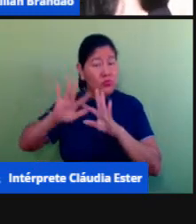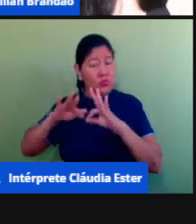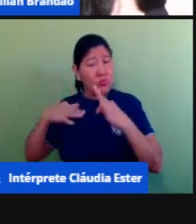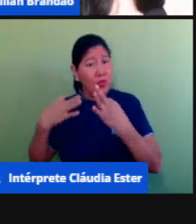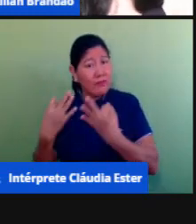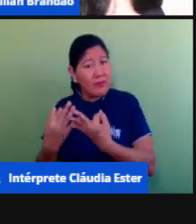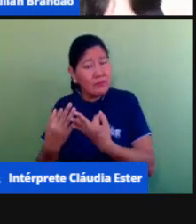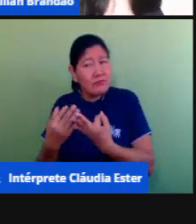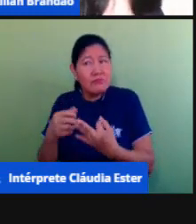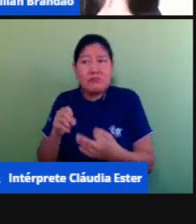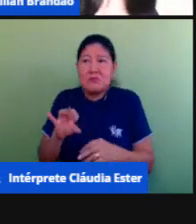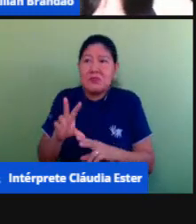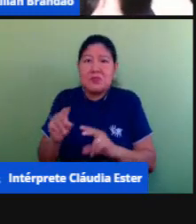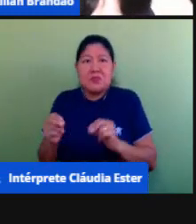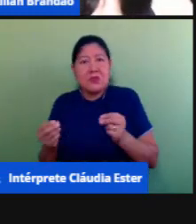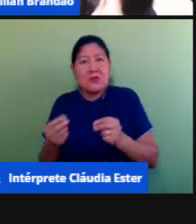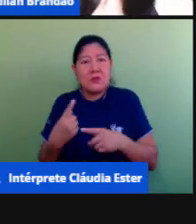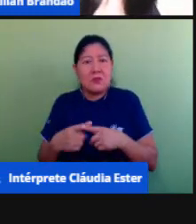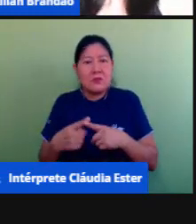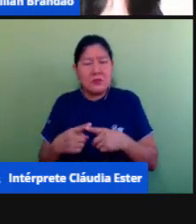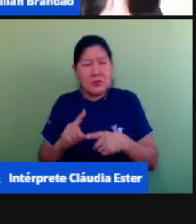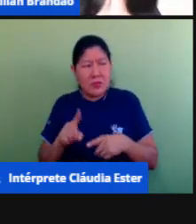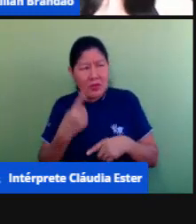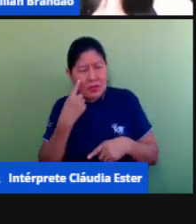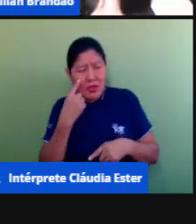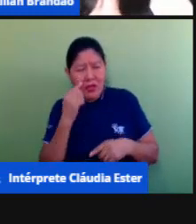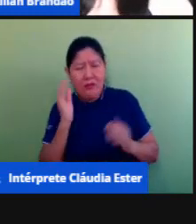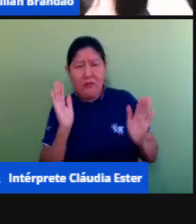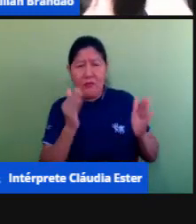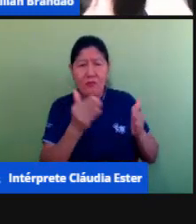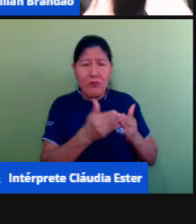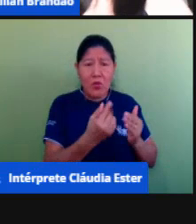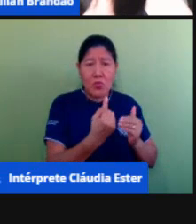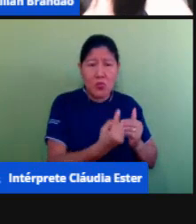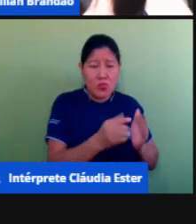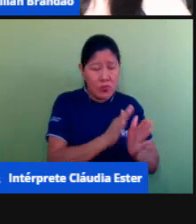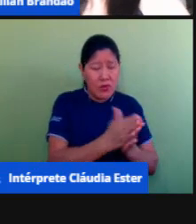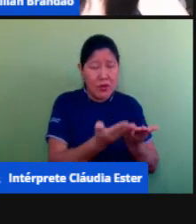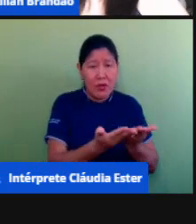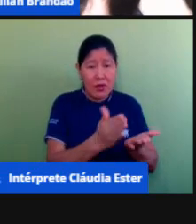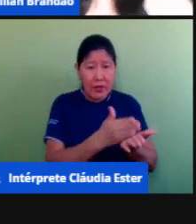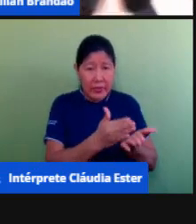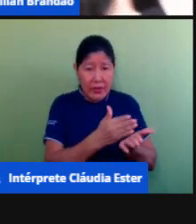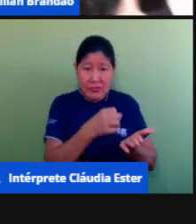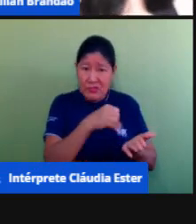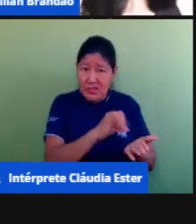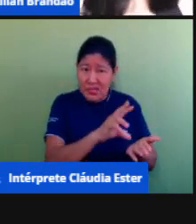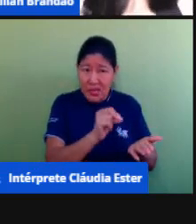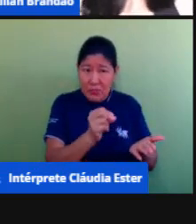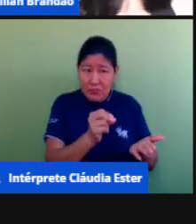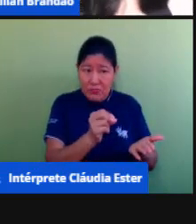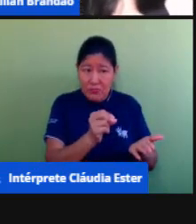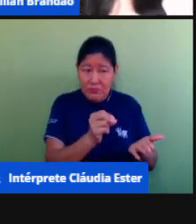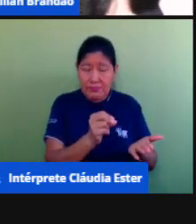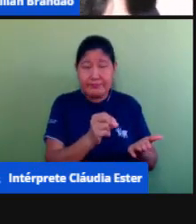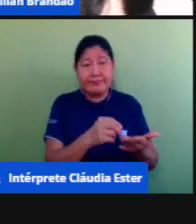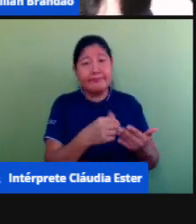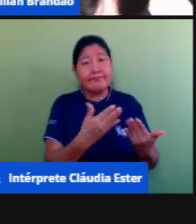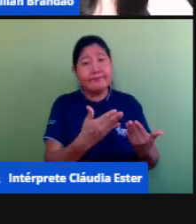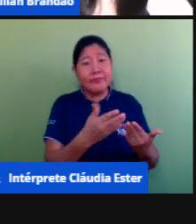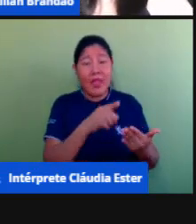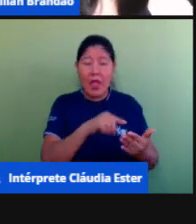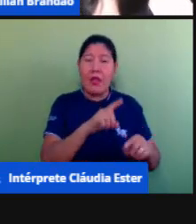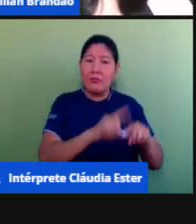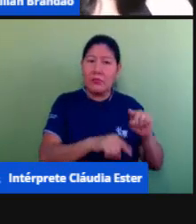nós não poderíamos ficar só presas ao contexto do caderno de atividades. Ele é um